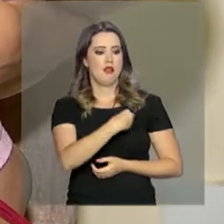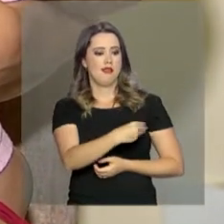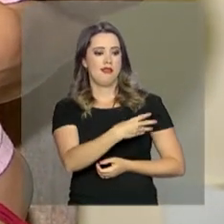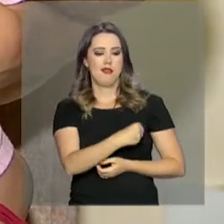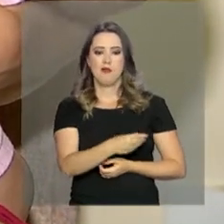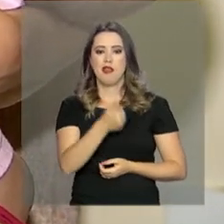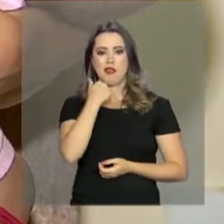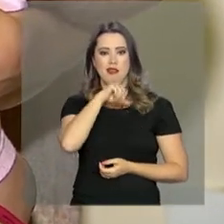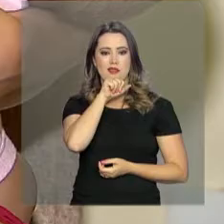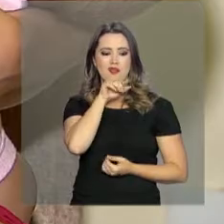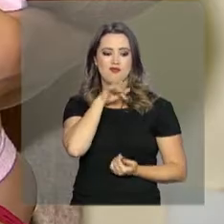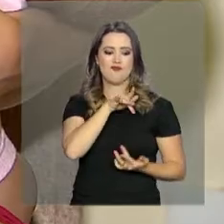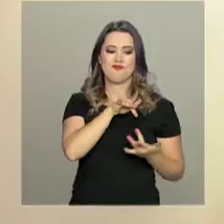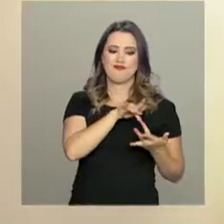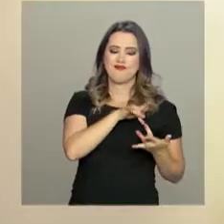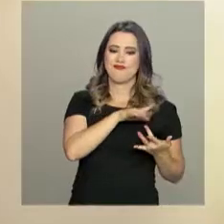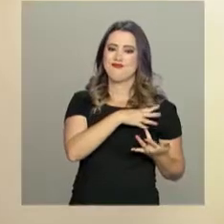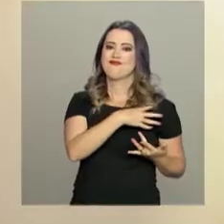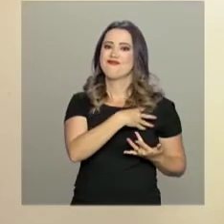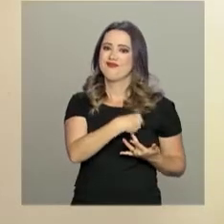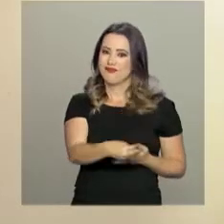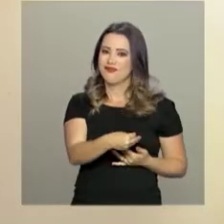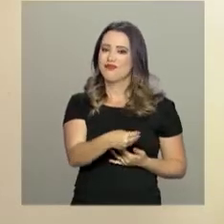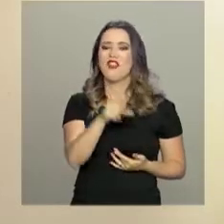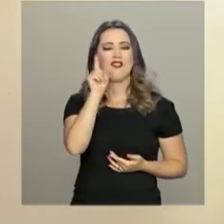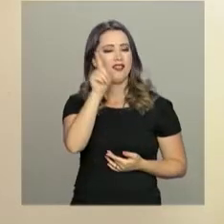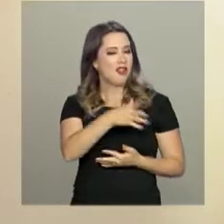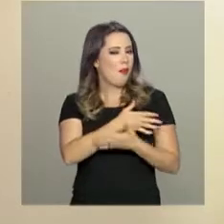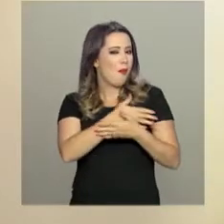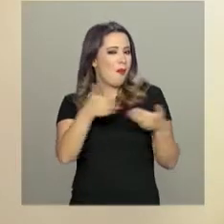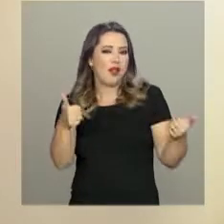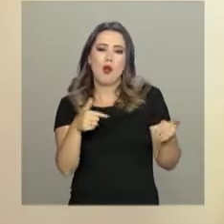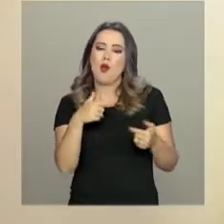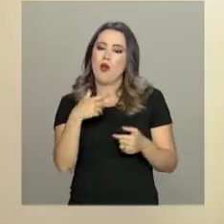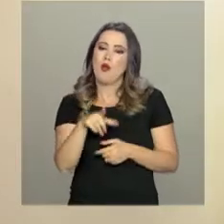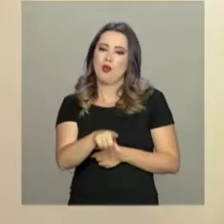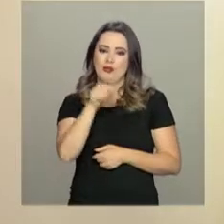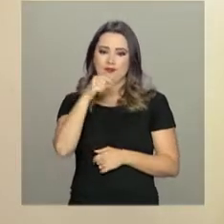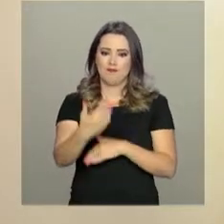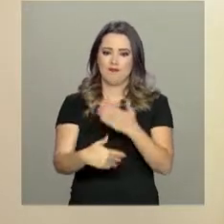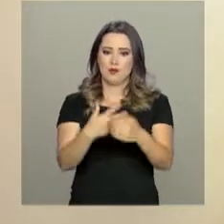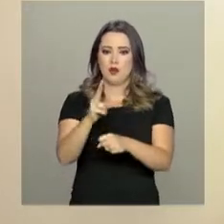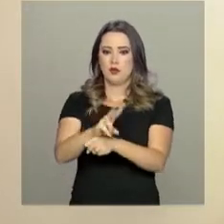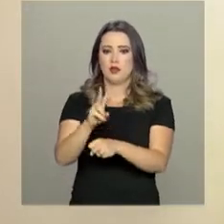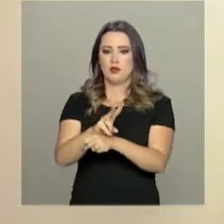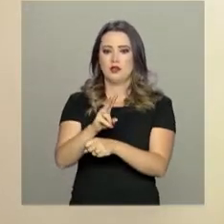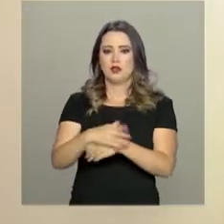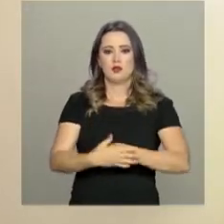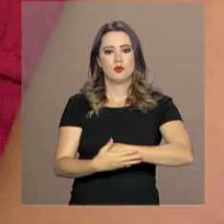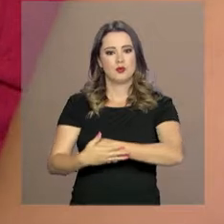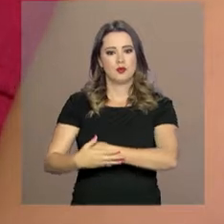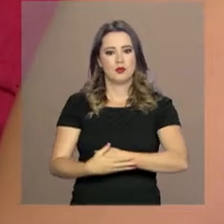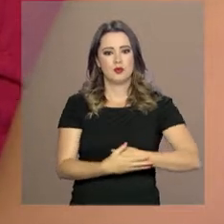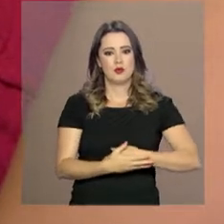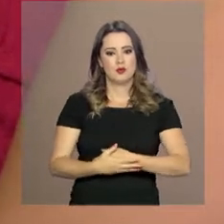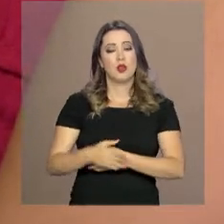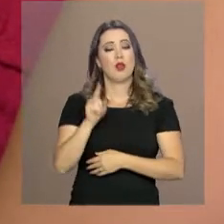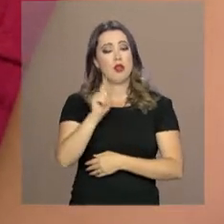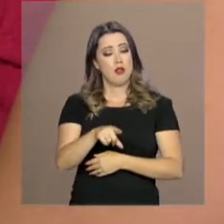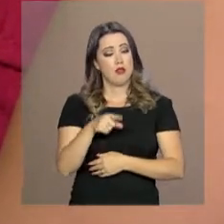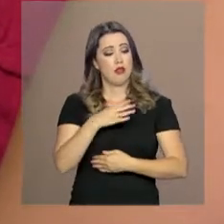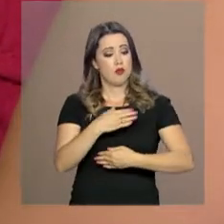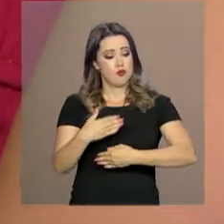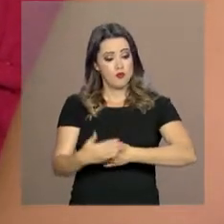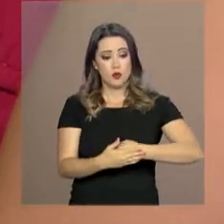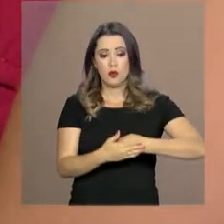de mãe para filho a amamentação é a melhor opção para o desenvolvimento e proteção do bebê ea recomendação é que os